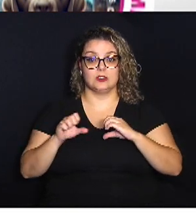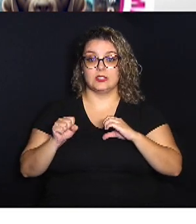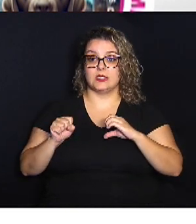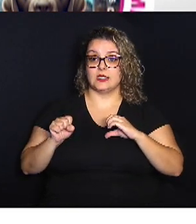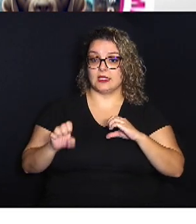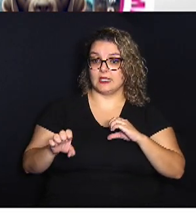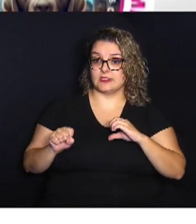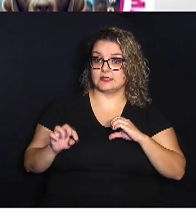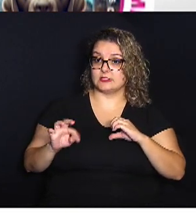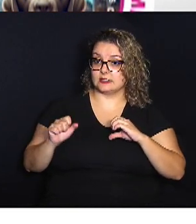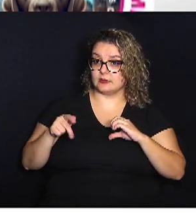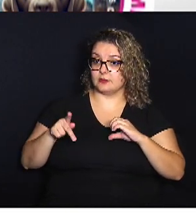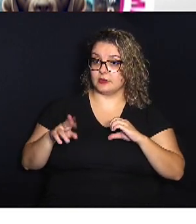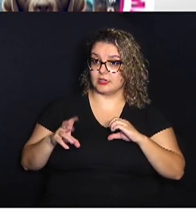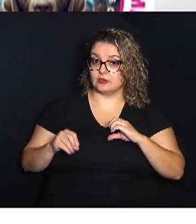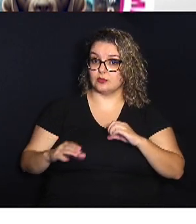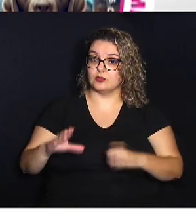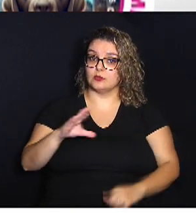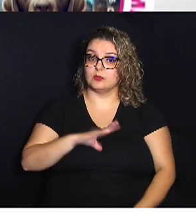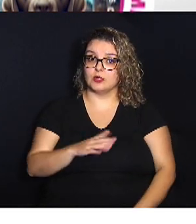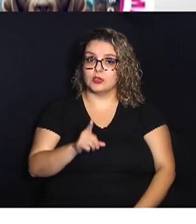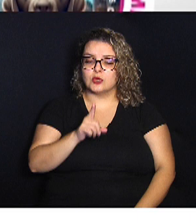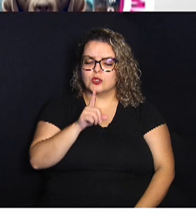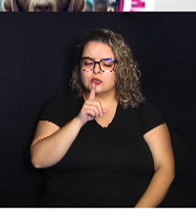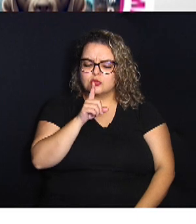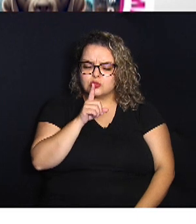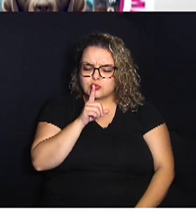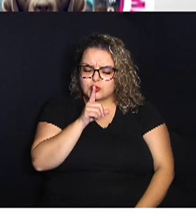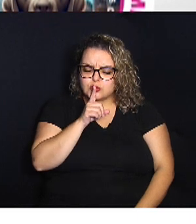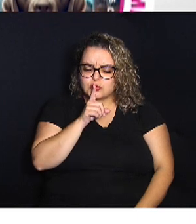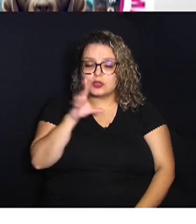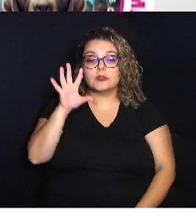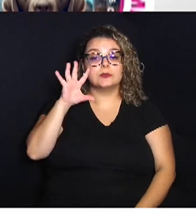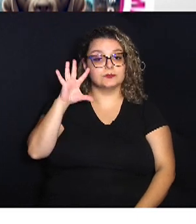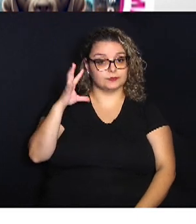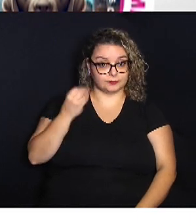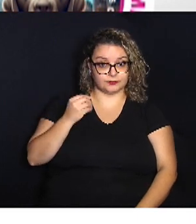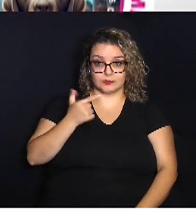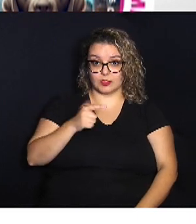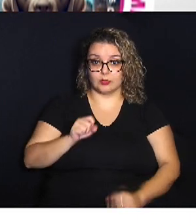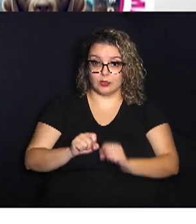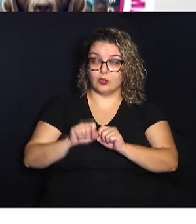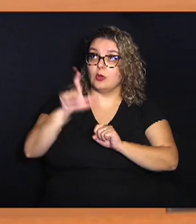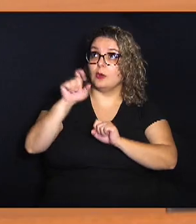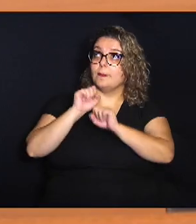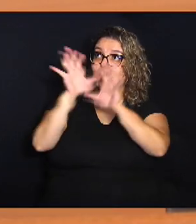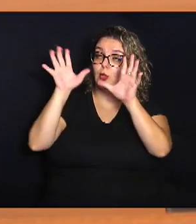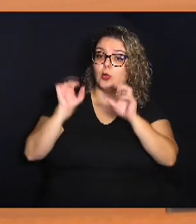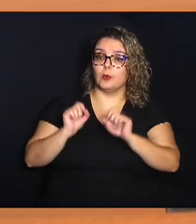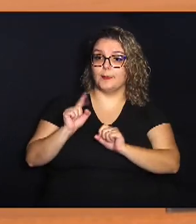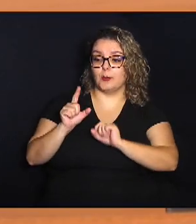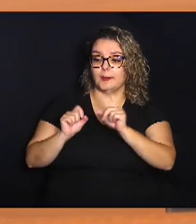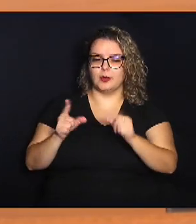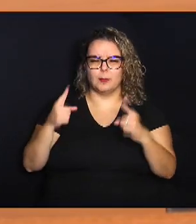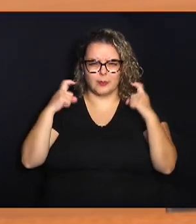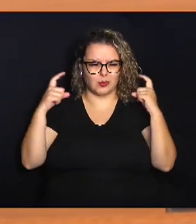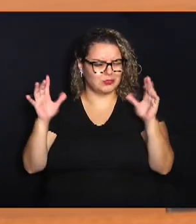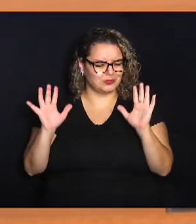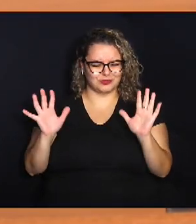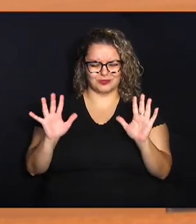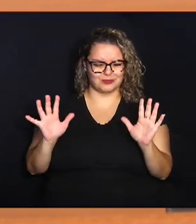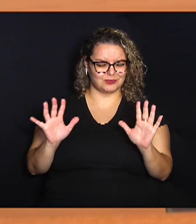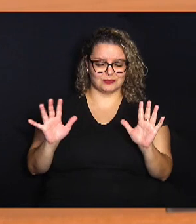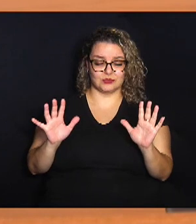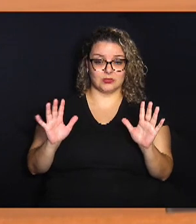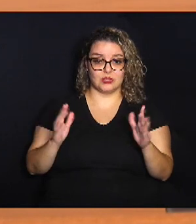uma cidade silenciosa, mais compreensiva e sem fogos com estampido. E abriu a reunião chamando